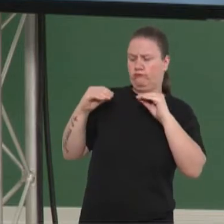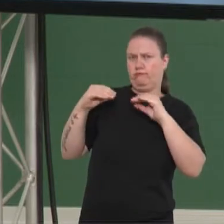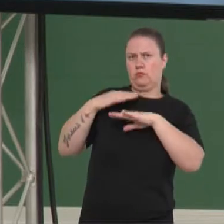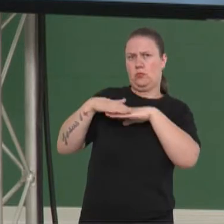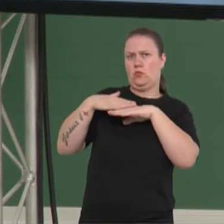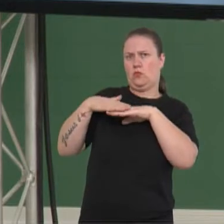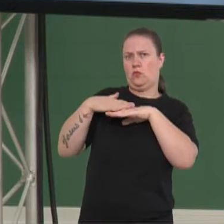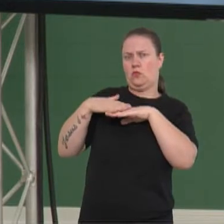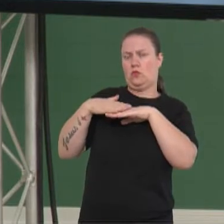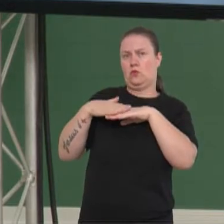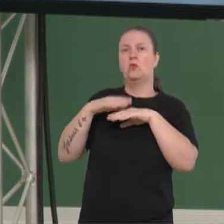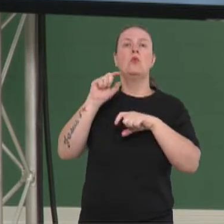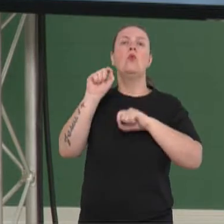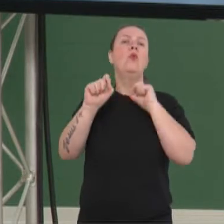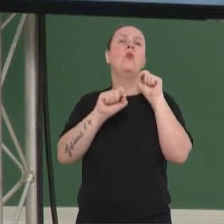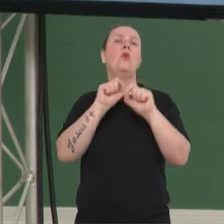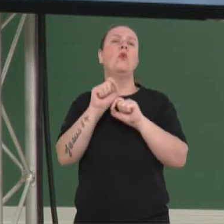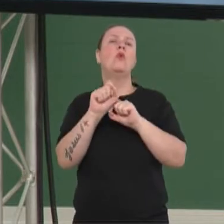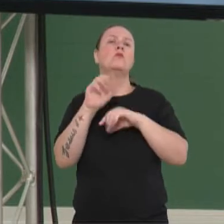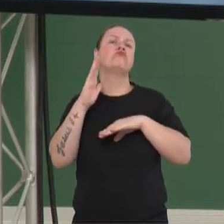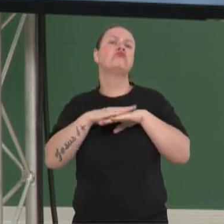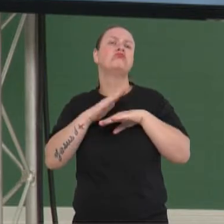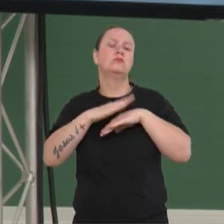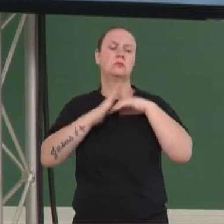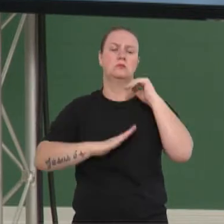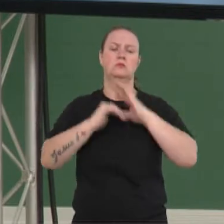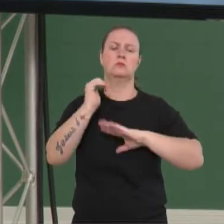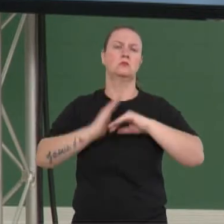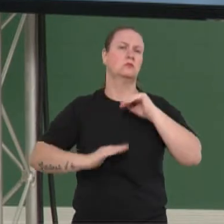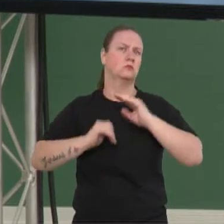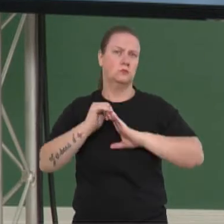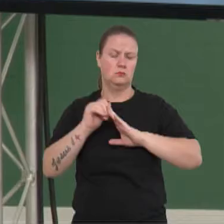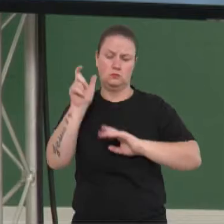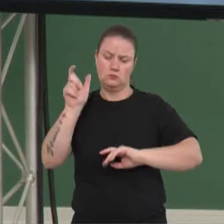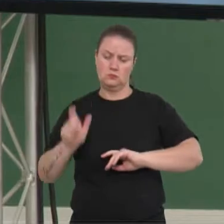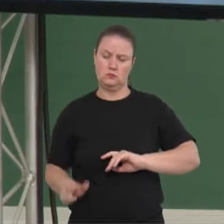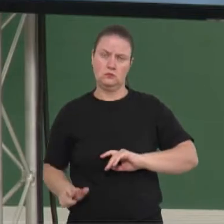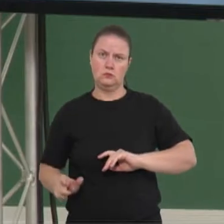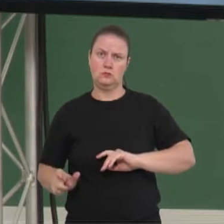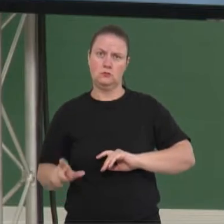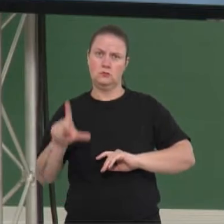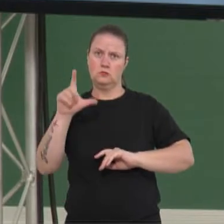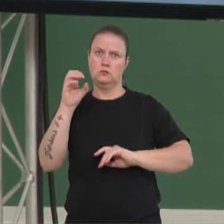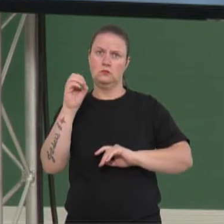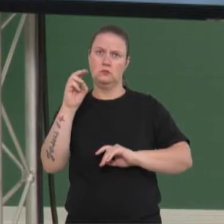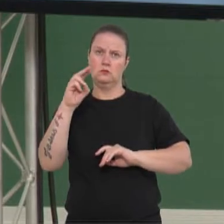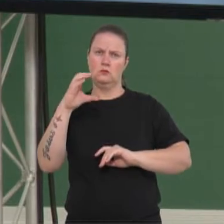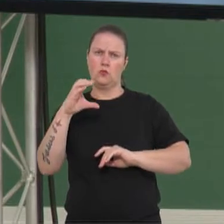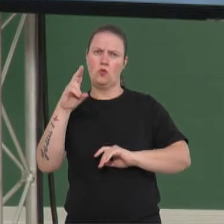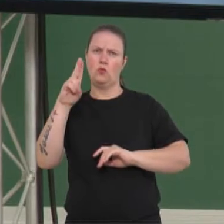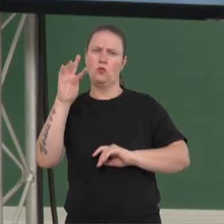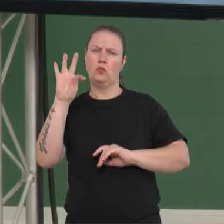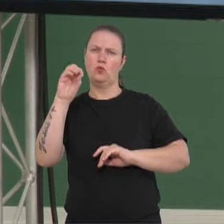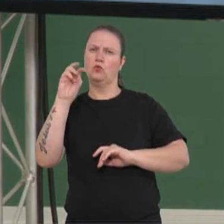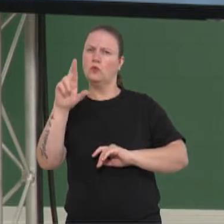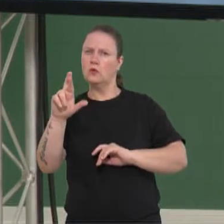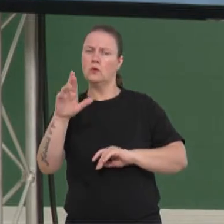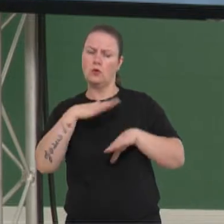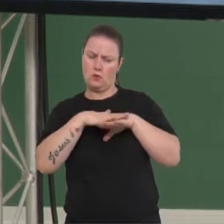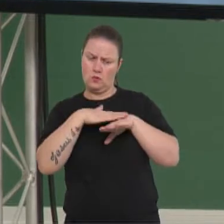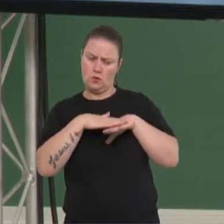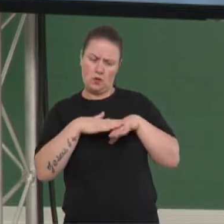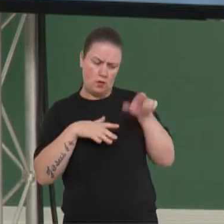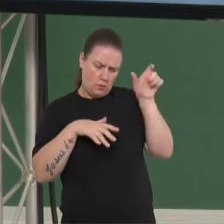faz parte das funções de um locutor conversar com o comentarista. Também faz parte